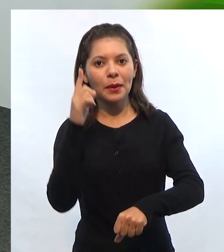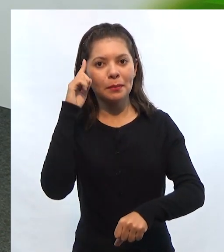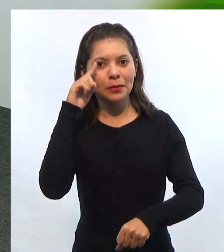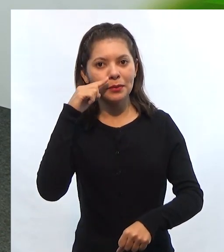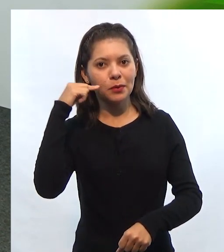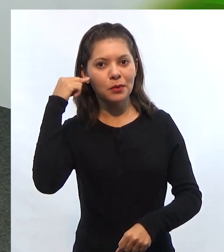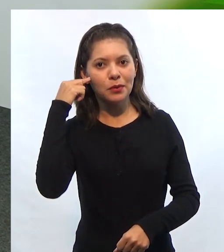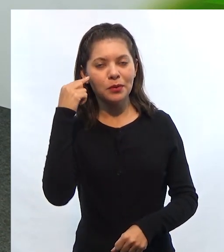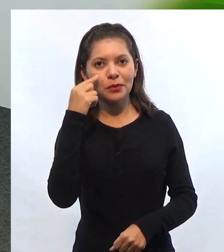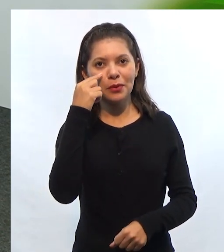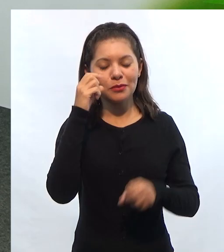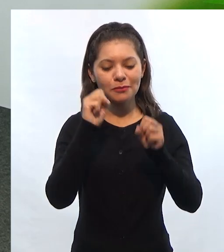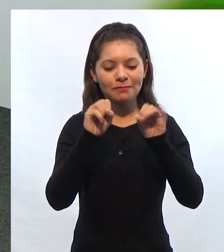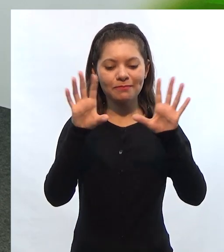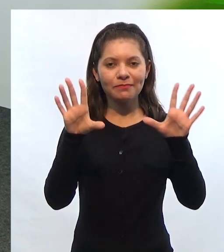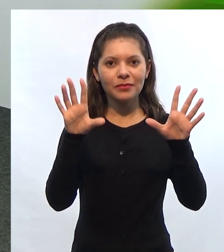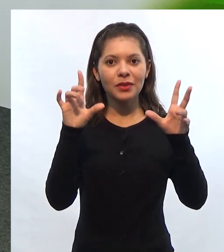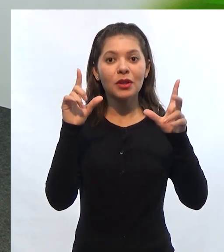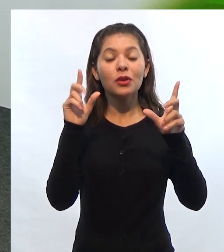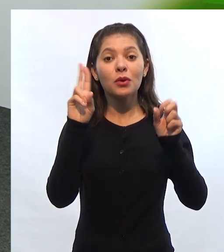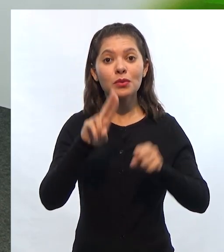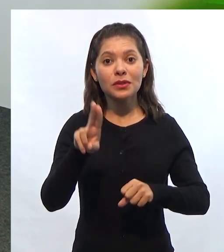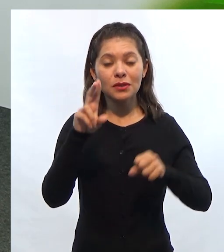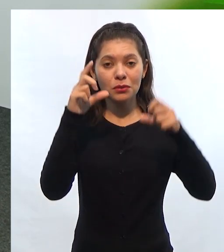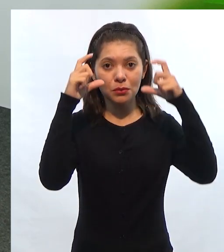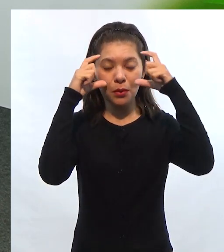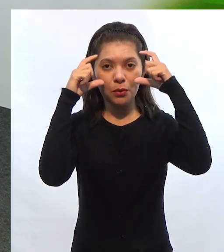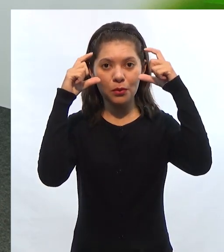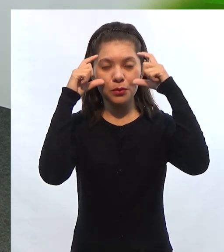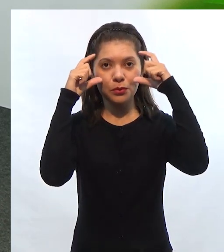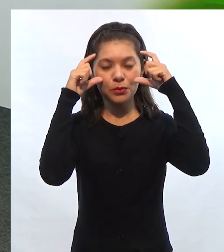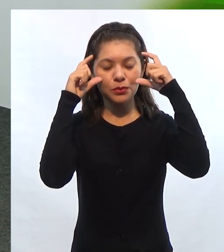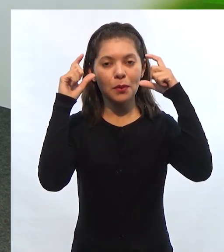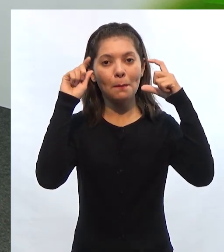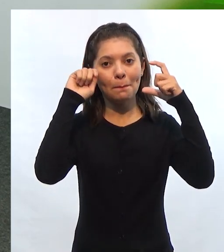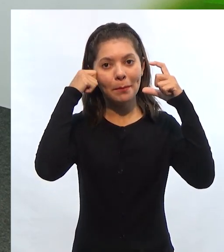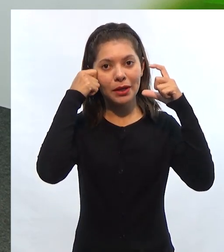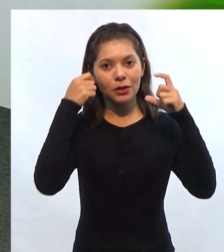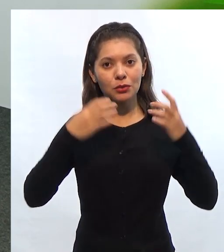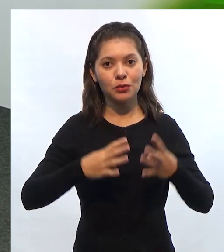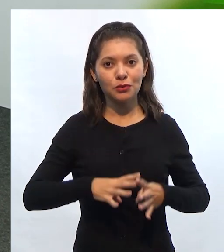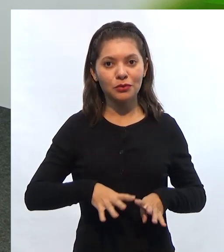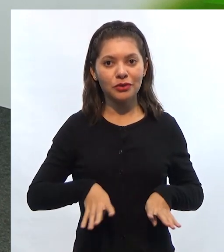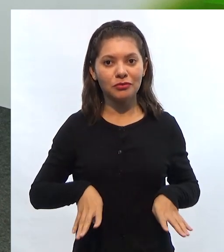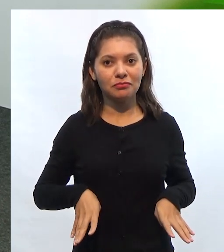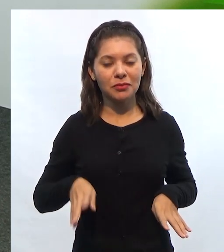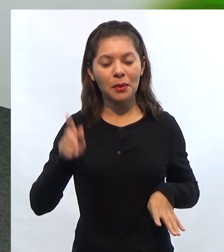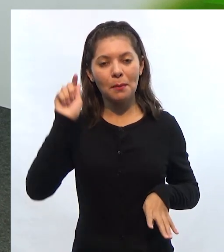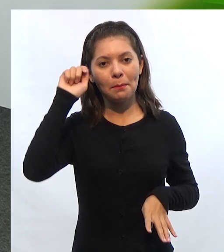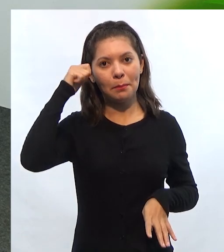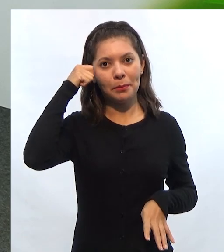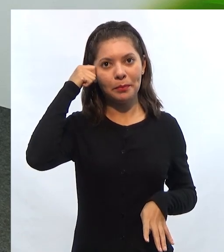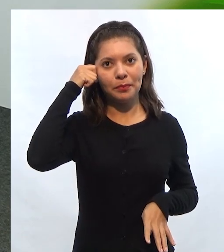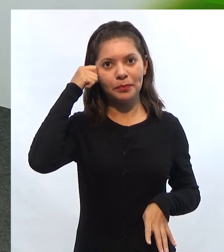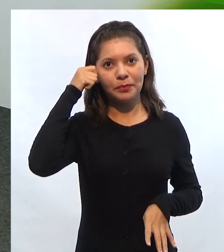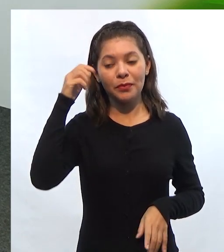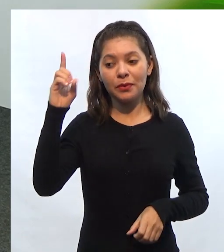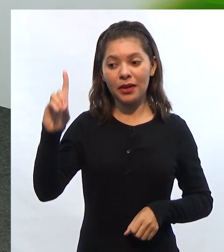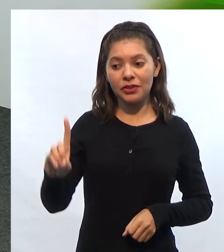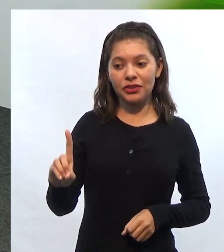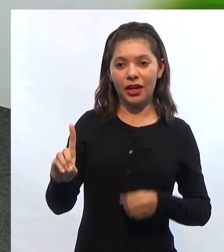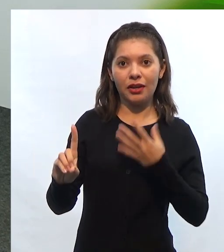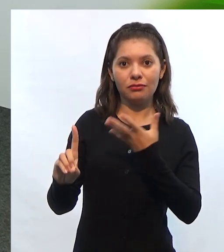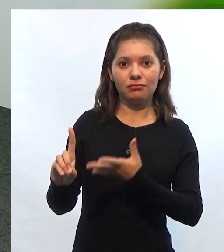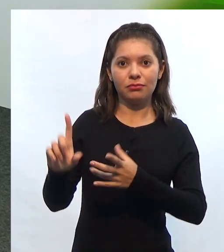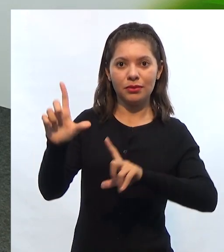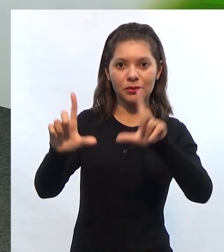loiros, olhos claros, estou usando um óculos de aro preto e um vestido preto. No lado direito da sua